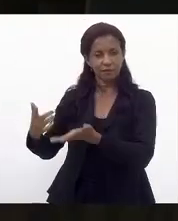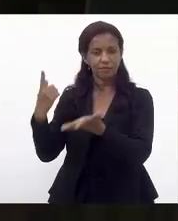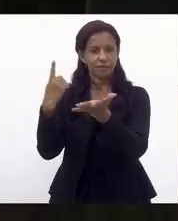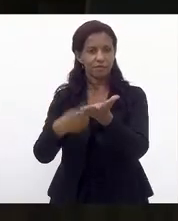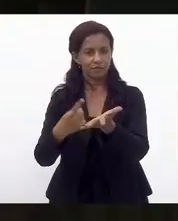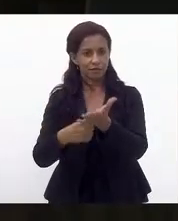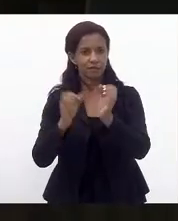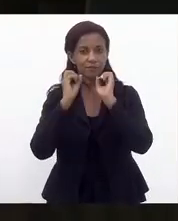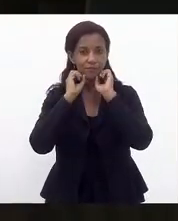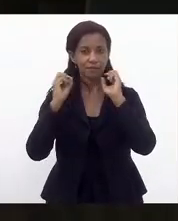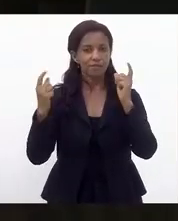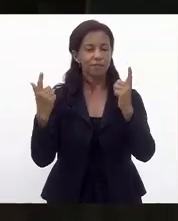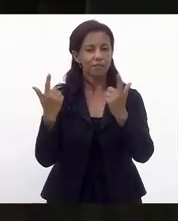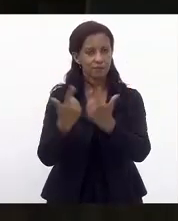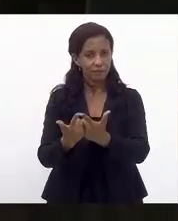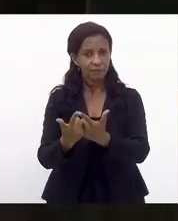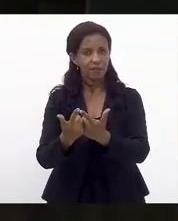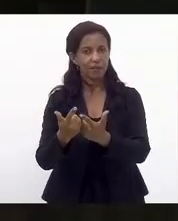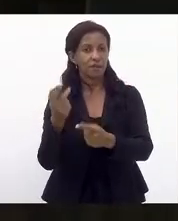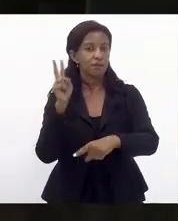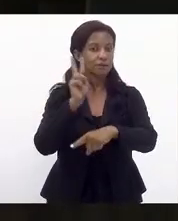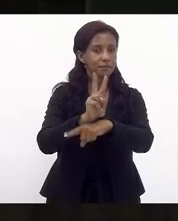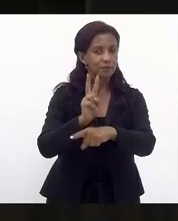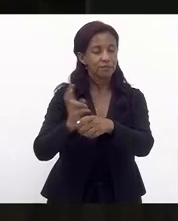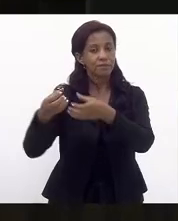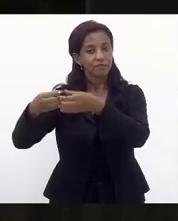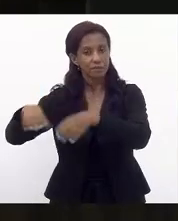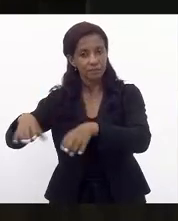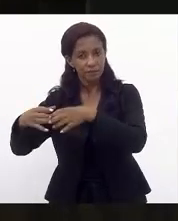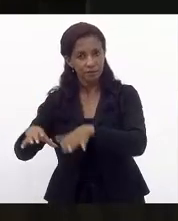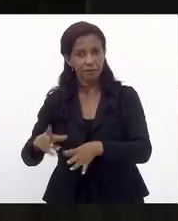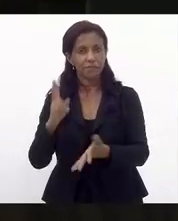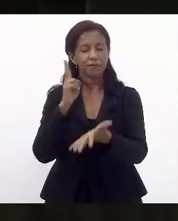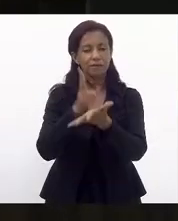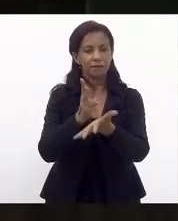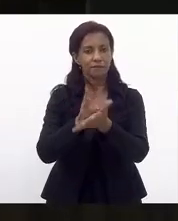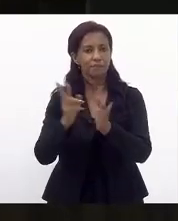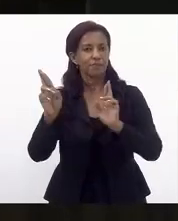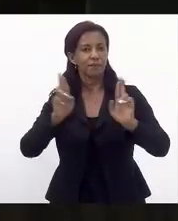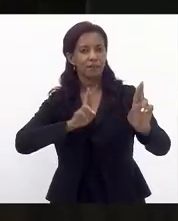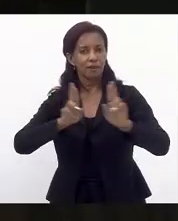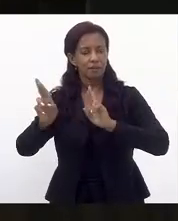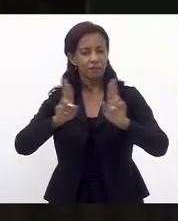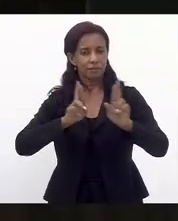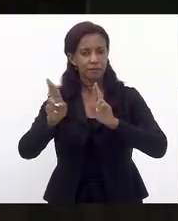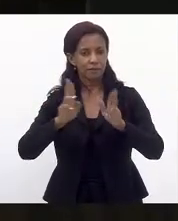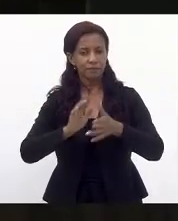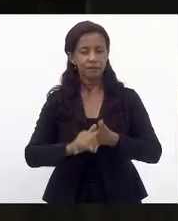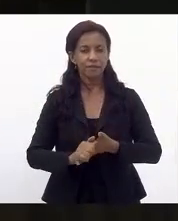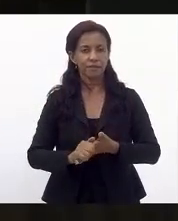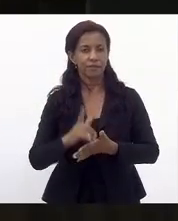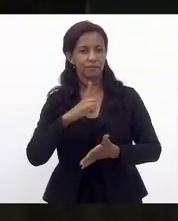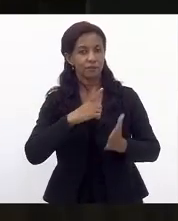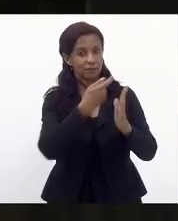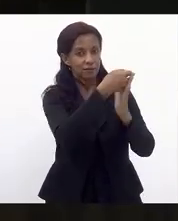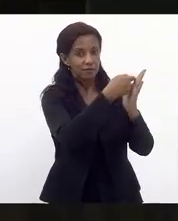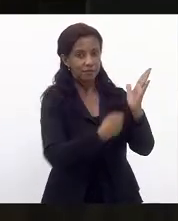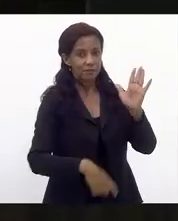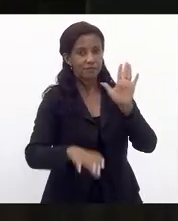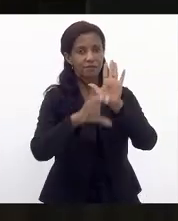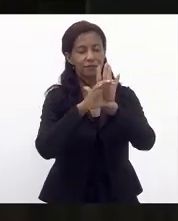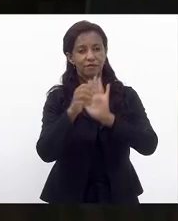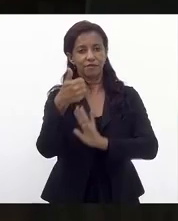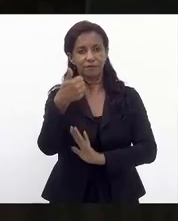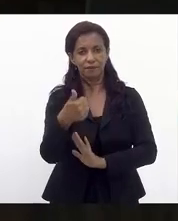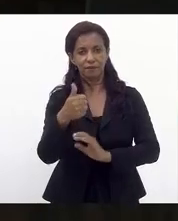o compromisso da Assembleia legislativo de defender o concurso público mantendo a relação o que está descrita no parágrafo